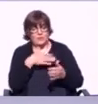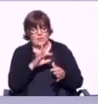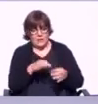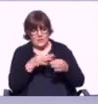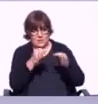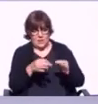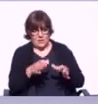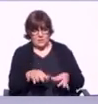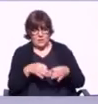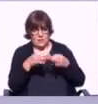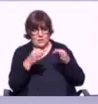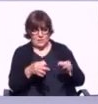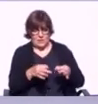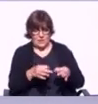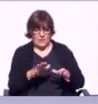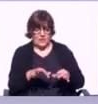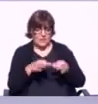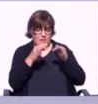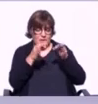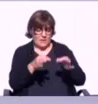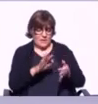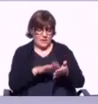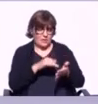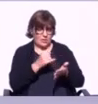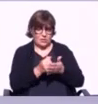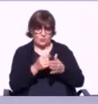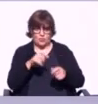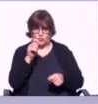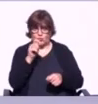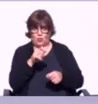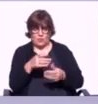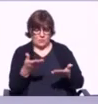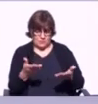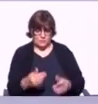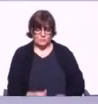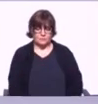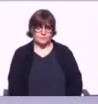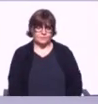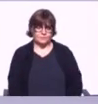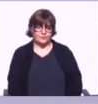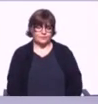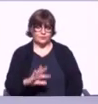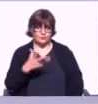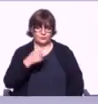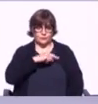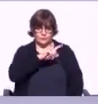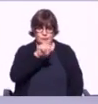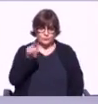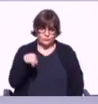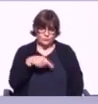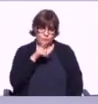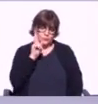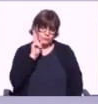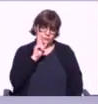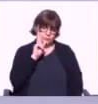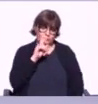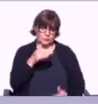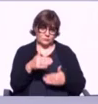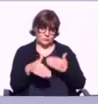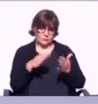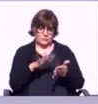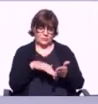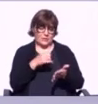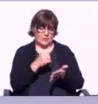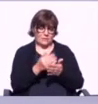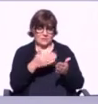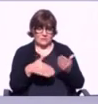adiado, adiamentos atrás de adiamentos desse mesmo julgamento, quando nós assistimos continuamente, semana